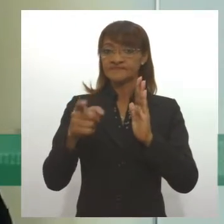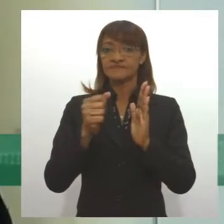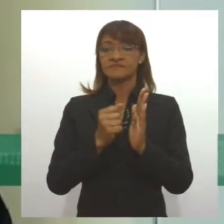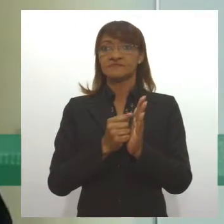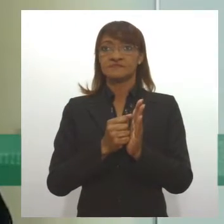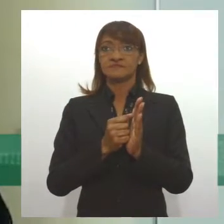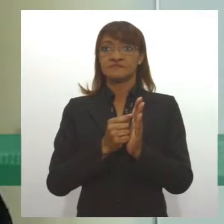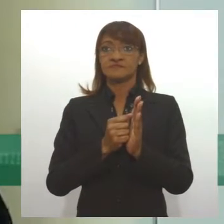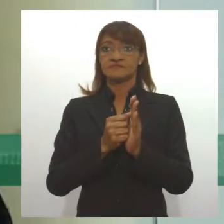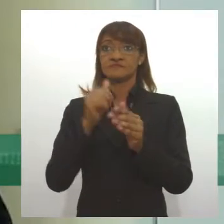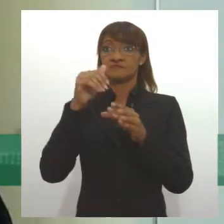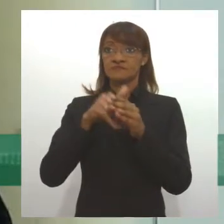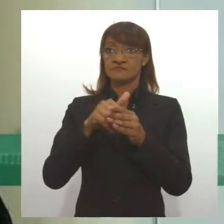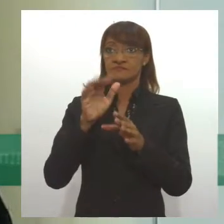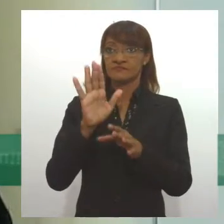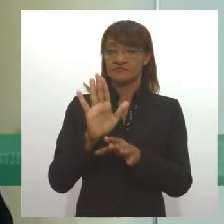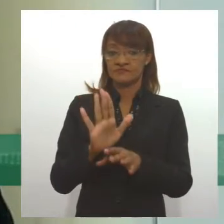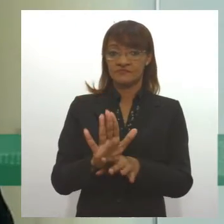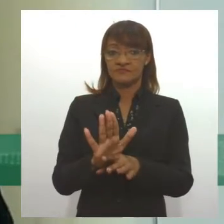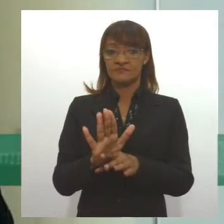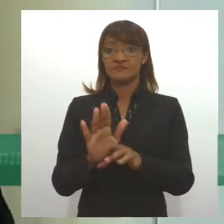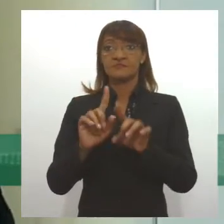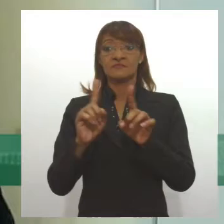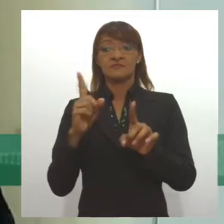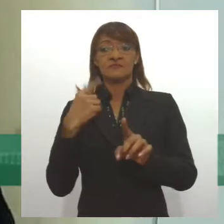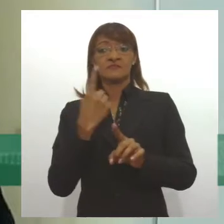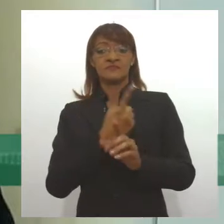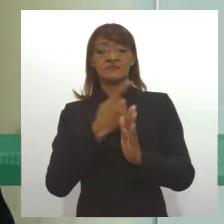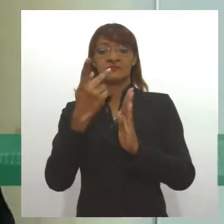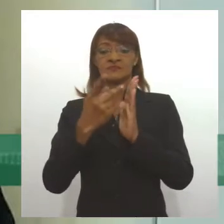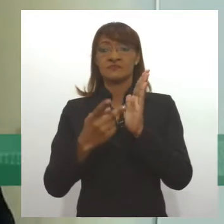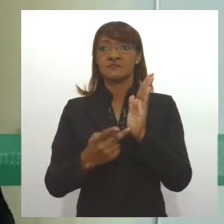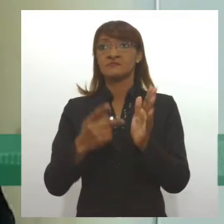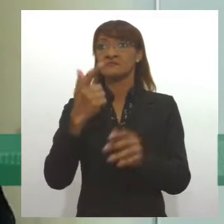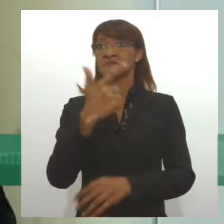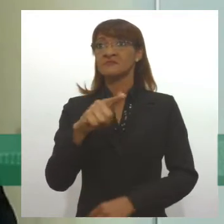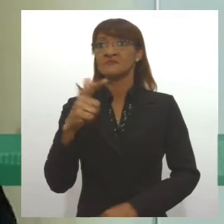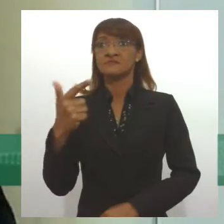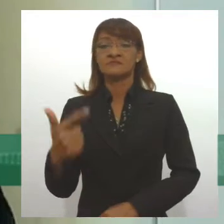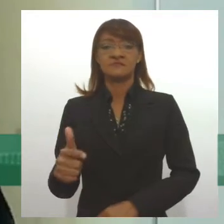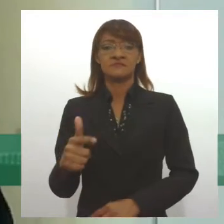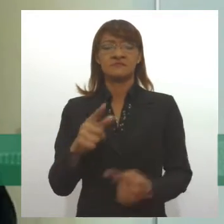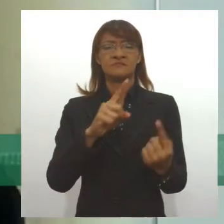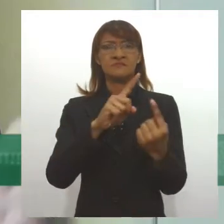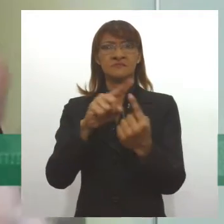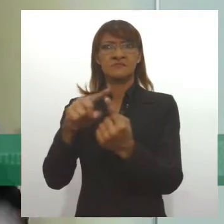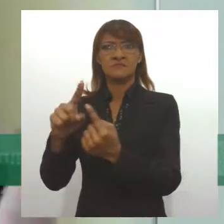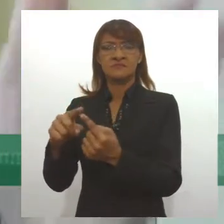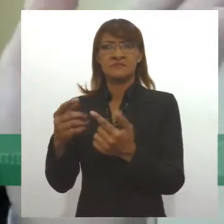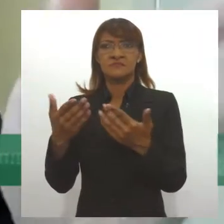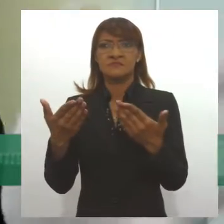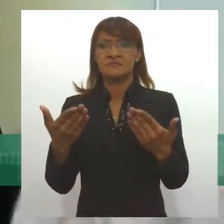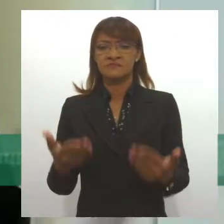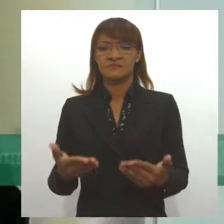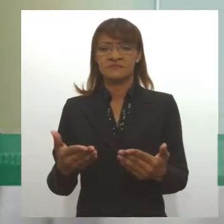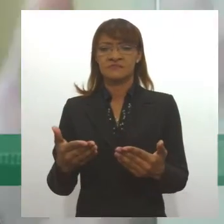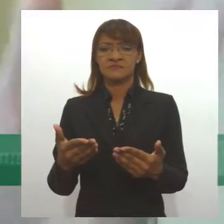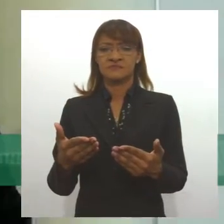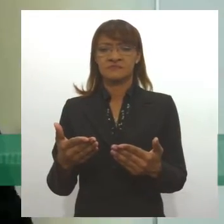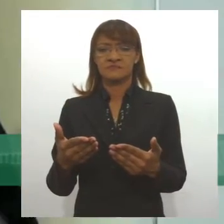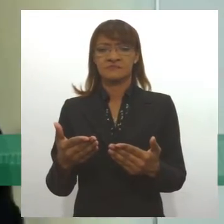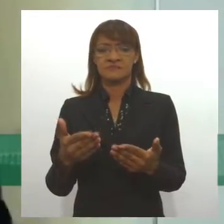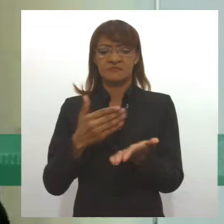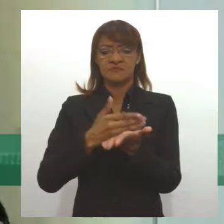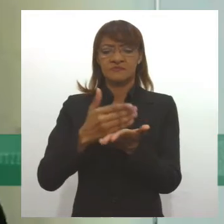de qualquer maneira nós colocamos no projeto para não ter mais qualquer tipo de penduricalho que não esteja previsto nas